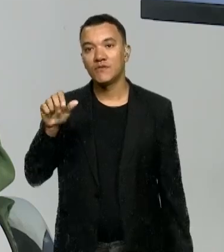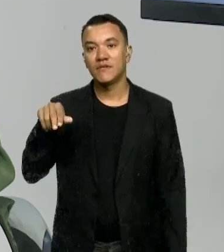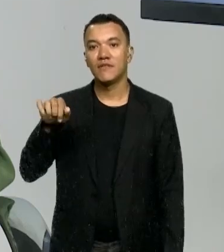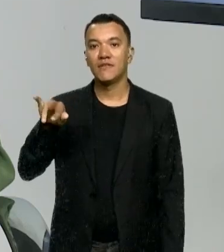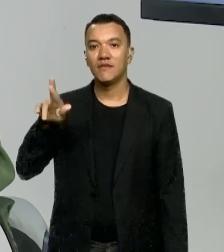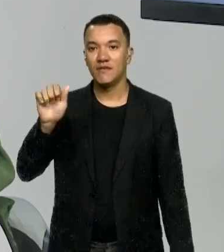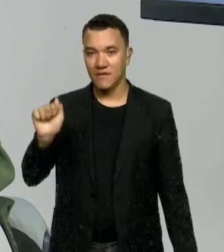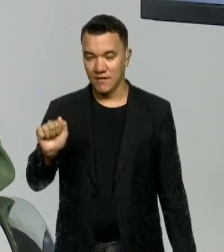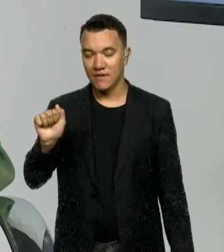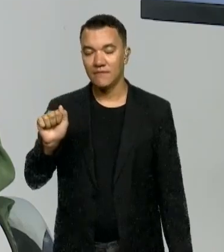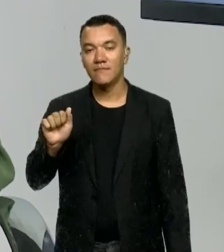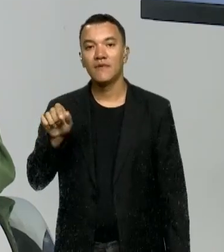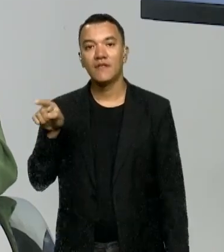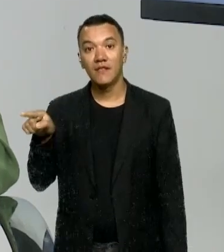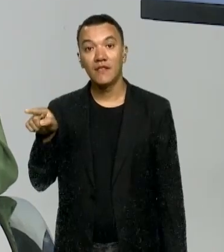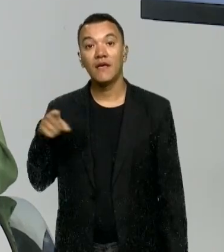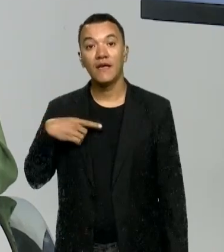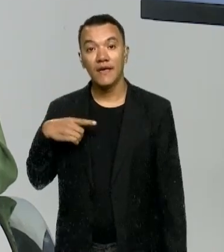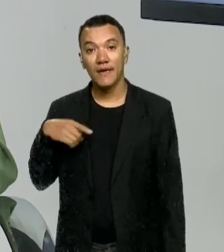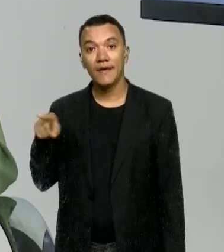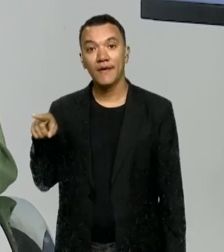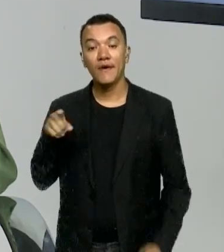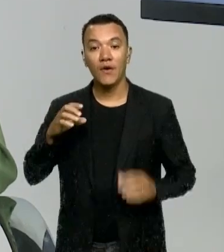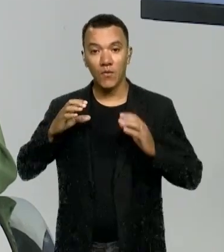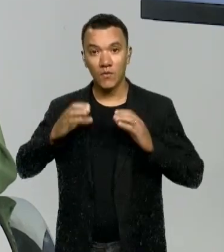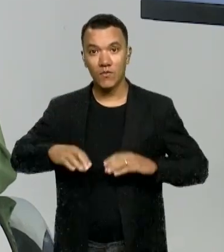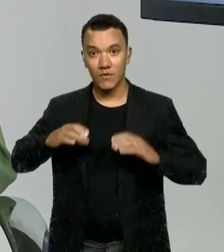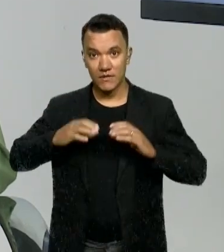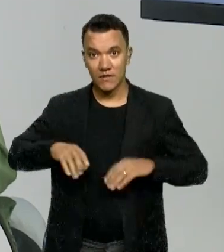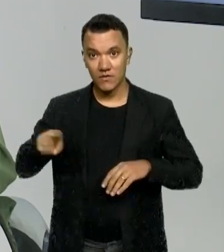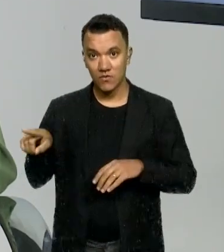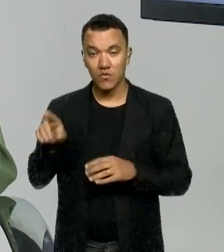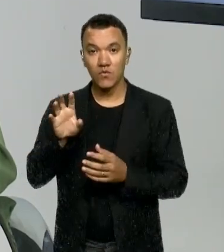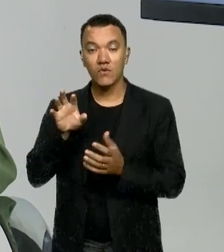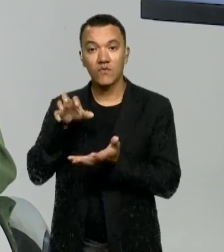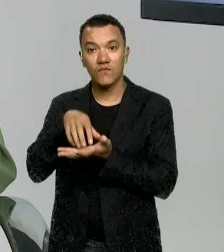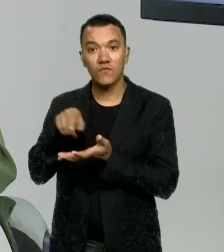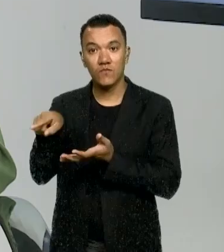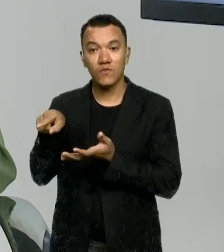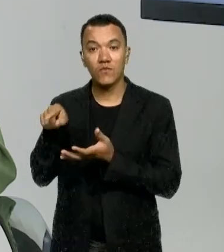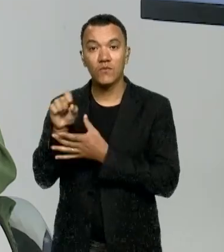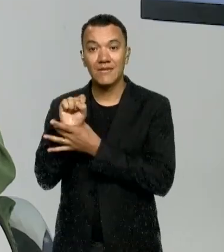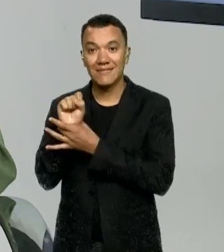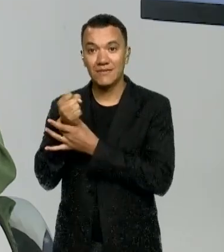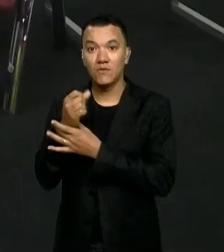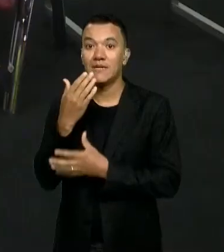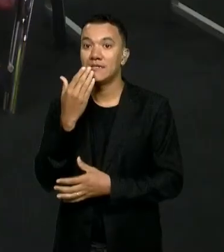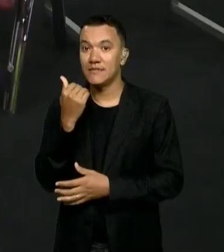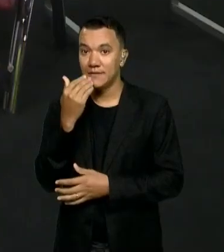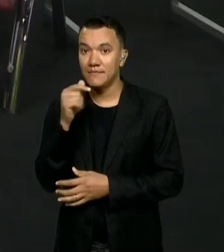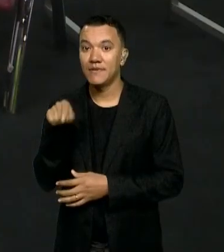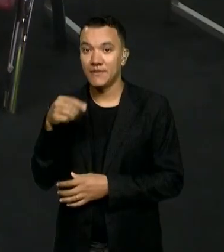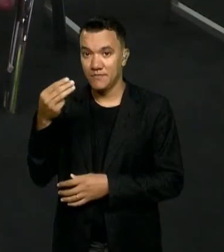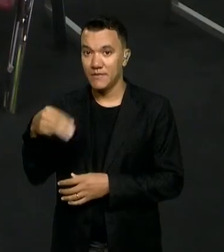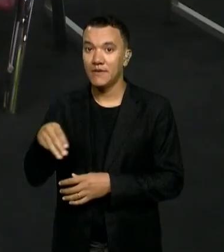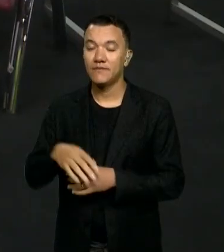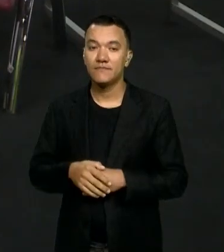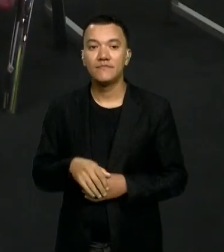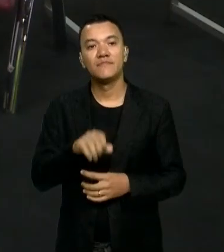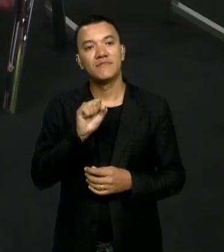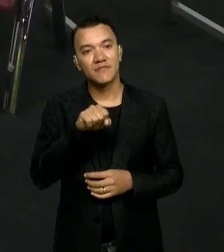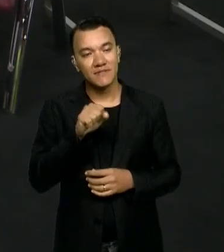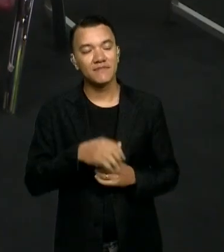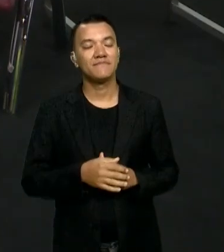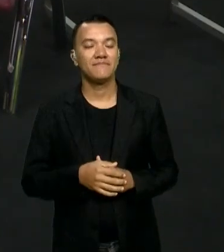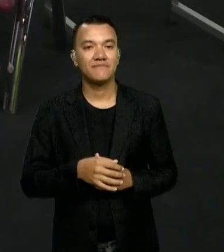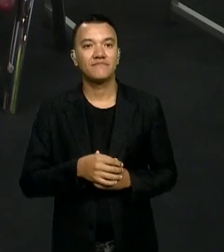Luz, que também é coordenadora do Fórum Maranhense de Segurança Alimentar. Isso, Nutricional, Josanira, muito